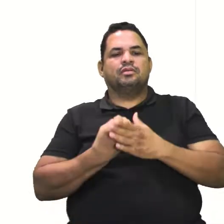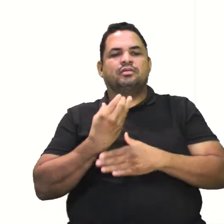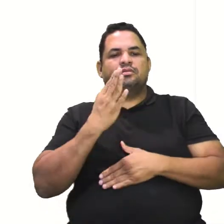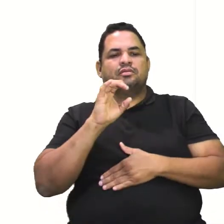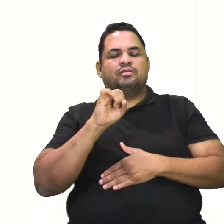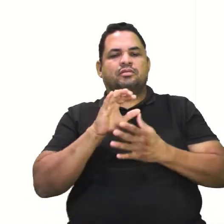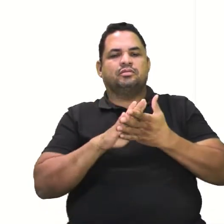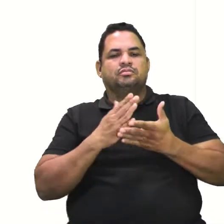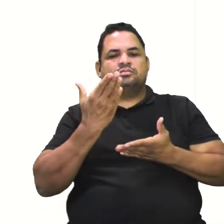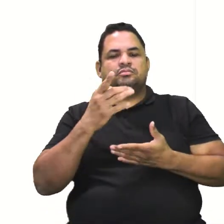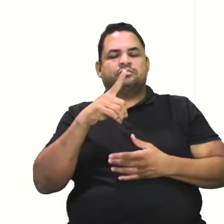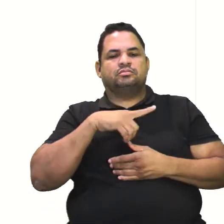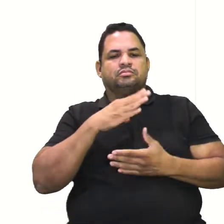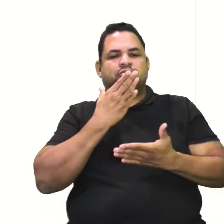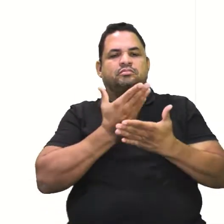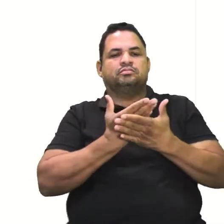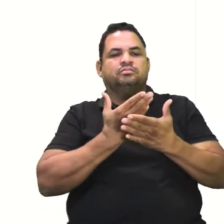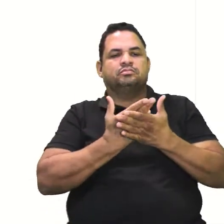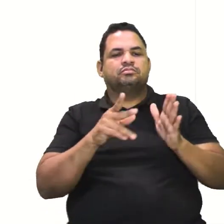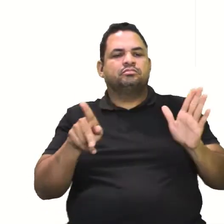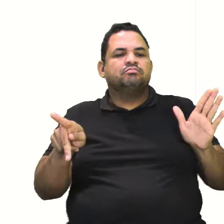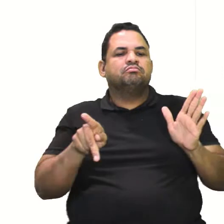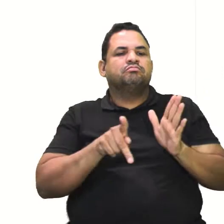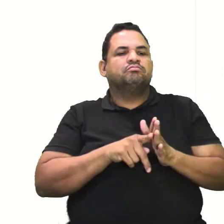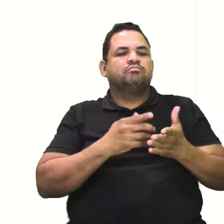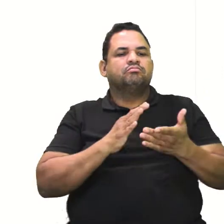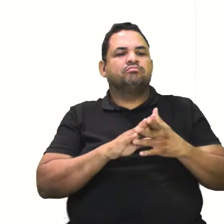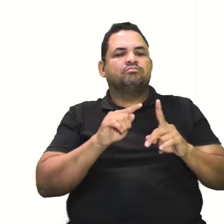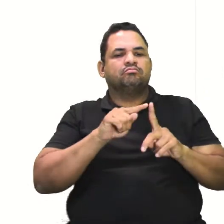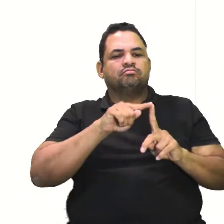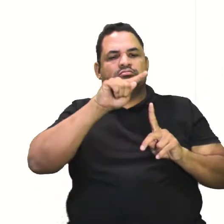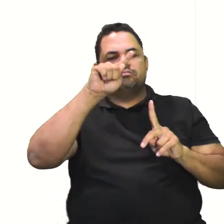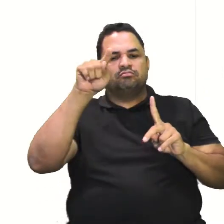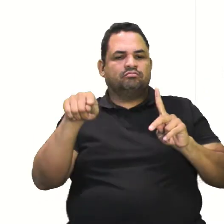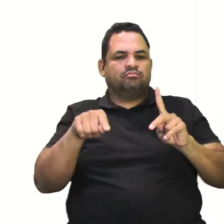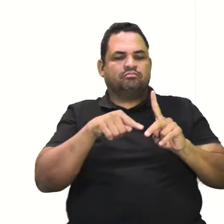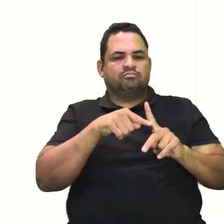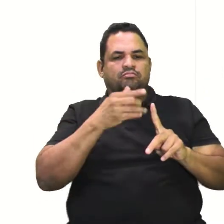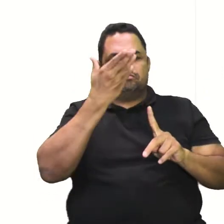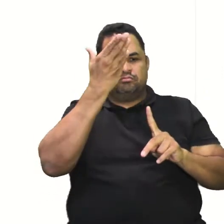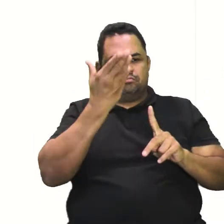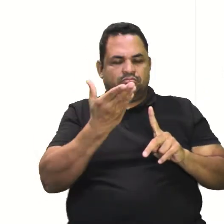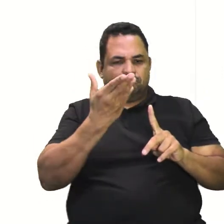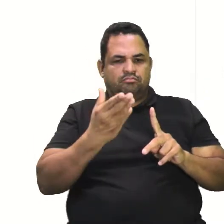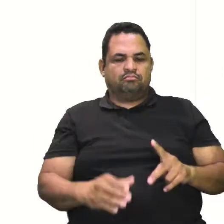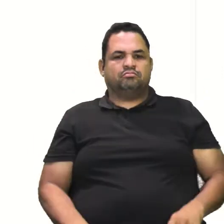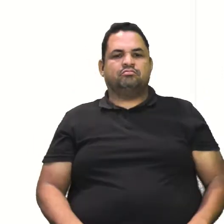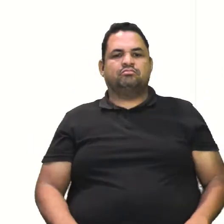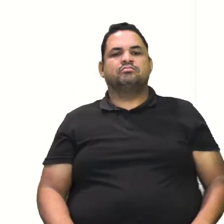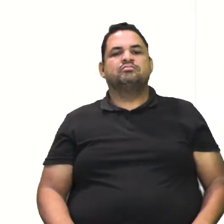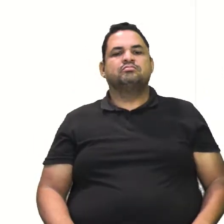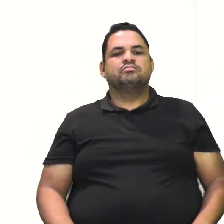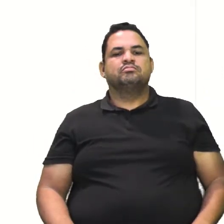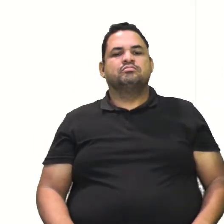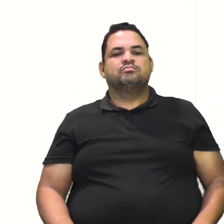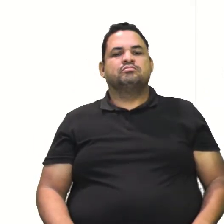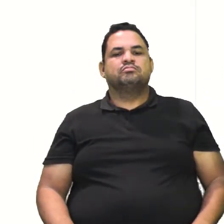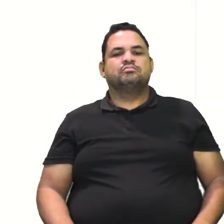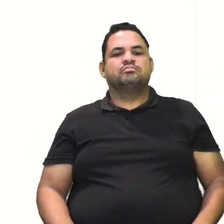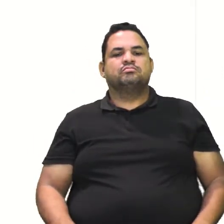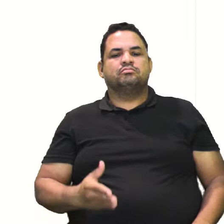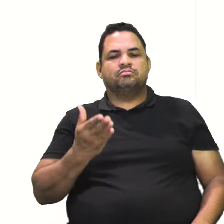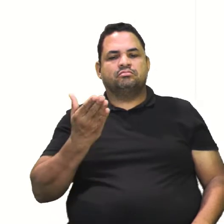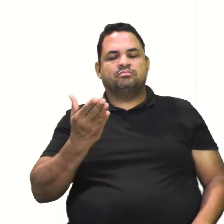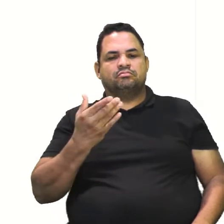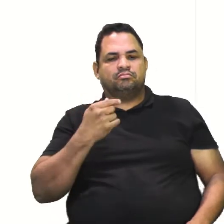cônicas. Uma delas a gente estudou com muita propriedade na nossa temporada anterior, que é a circunferência. Então aí